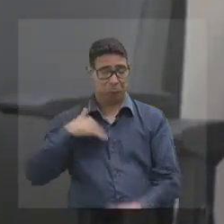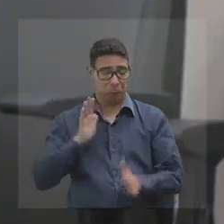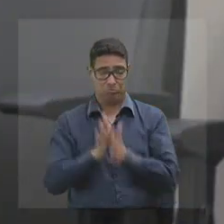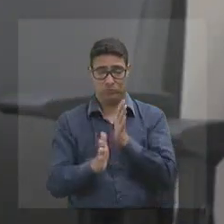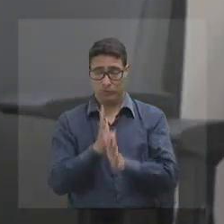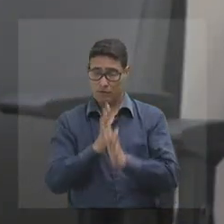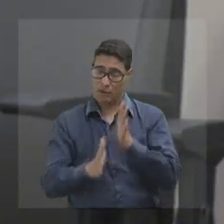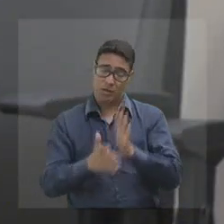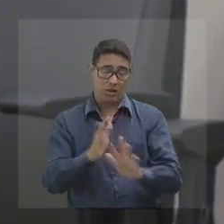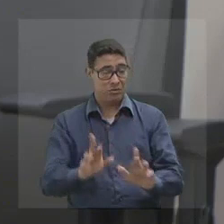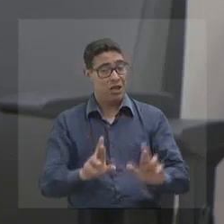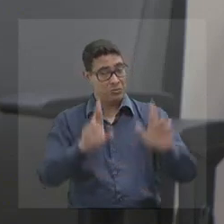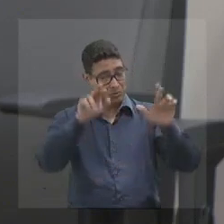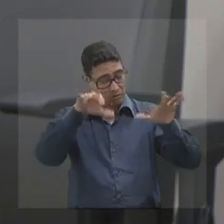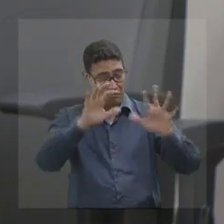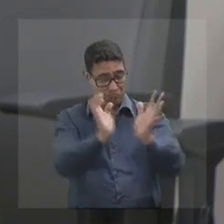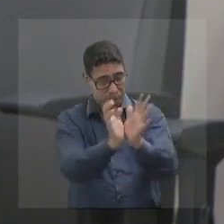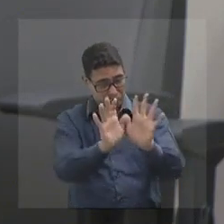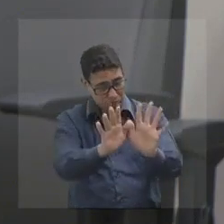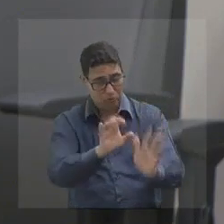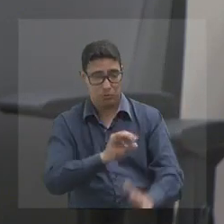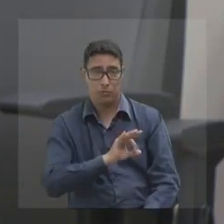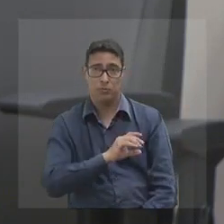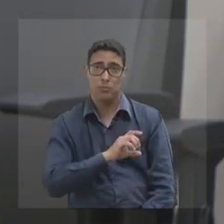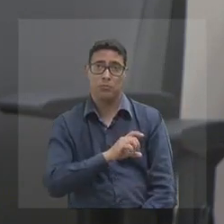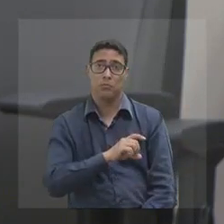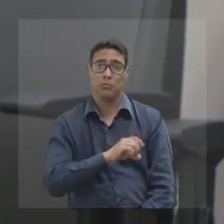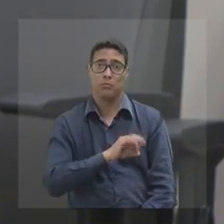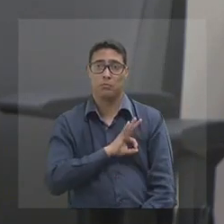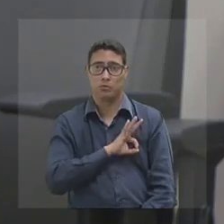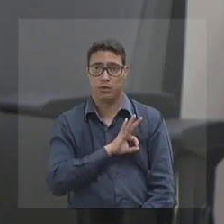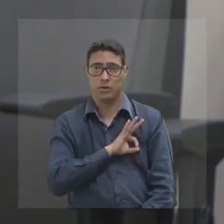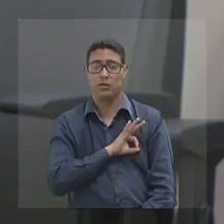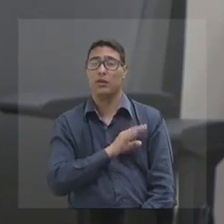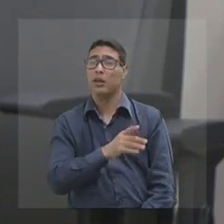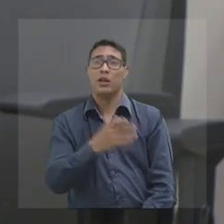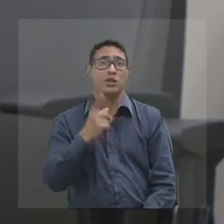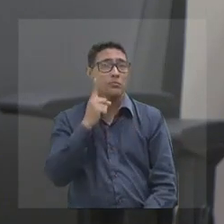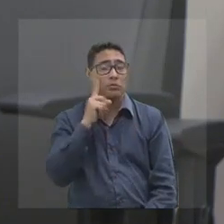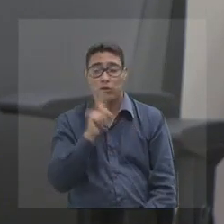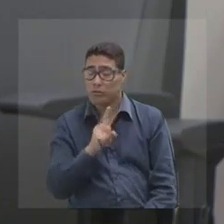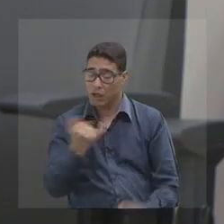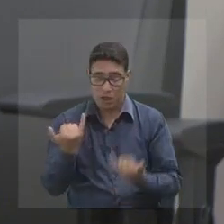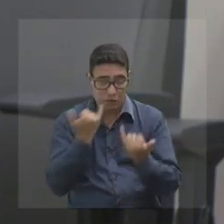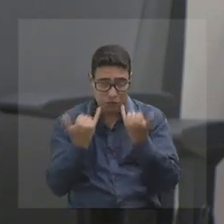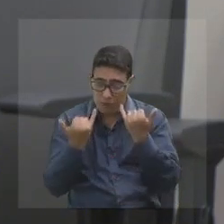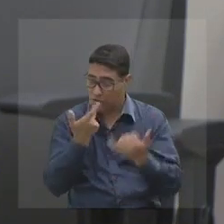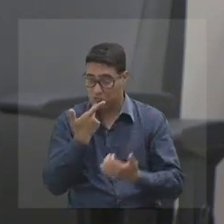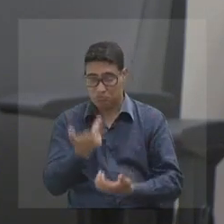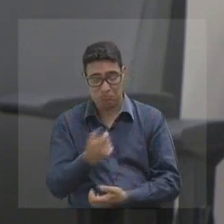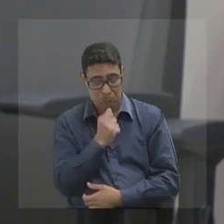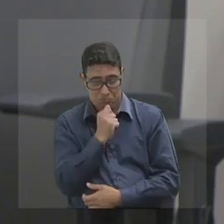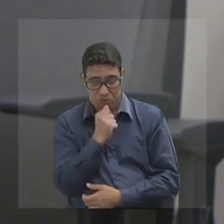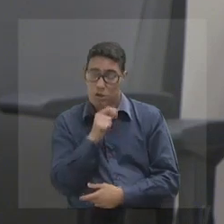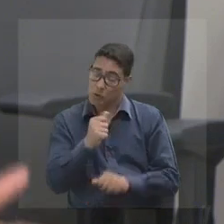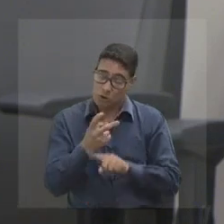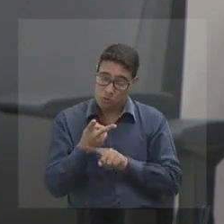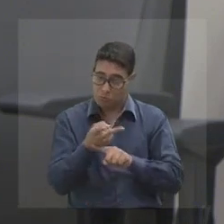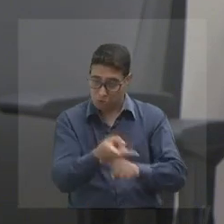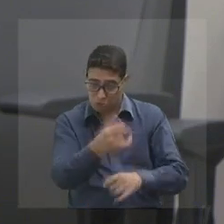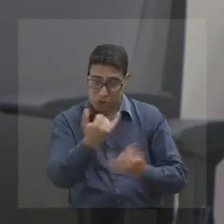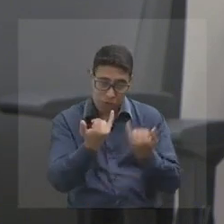da Polícia Militar eu não sei te dar essa informação a gente também pode buscar essa atualização né